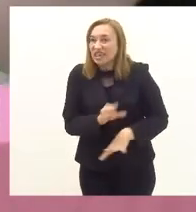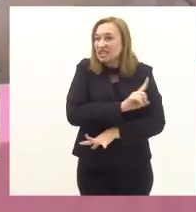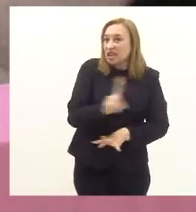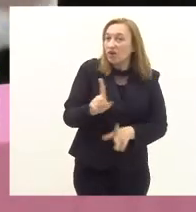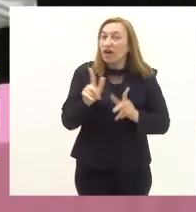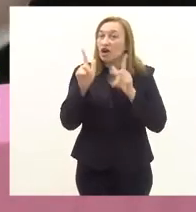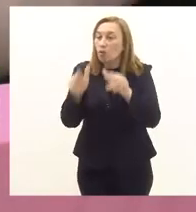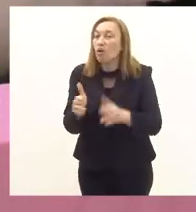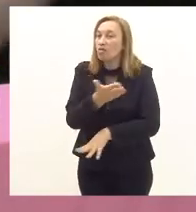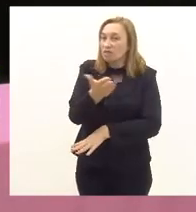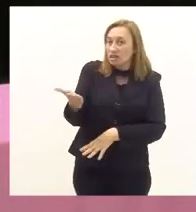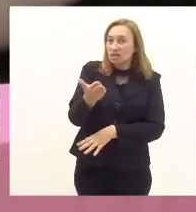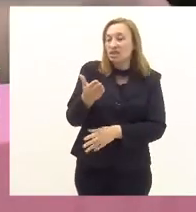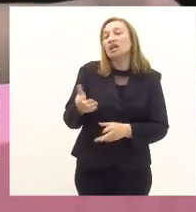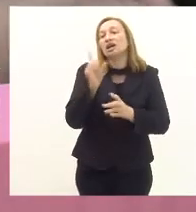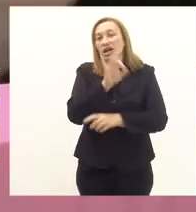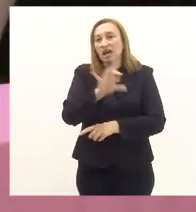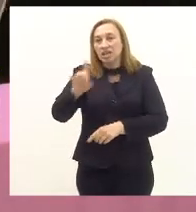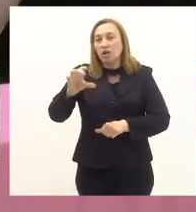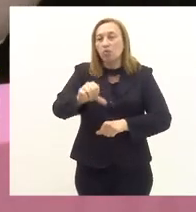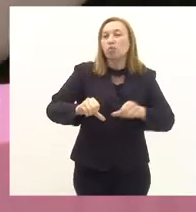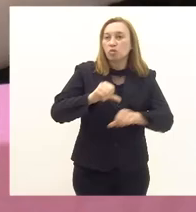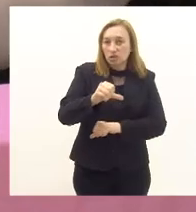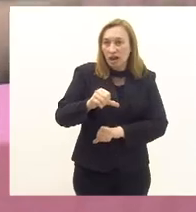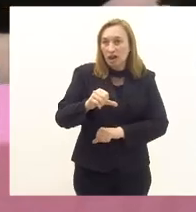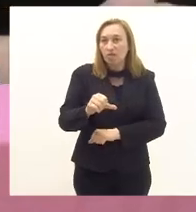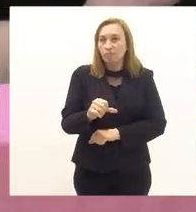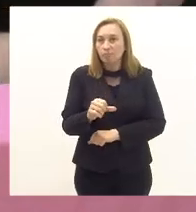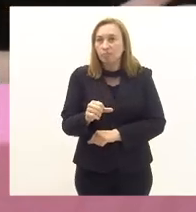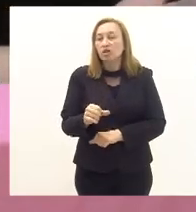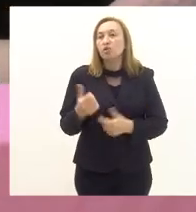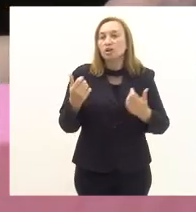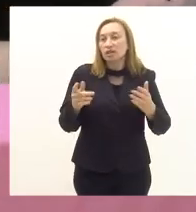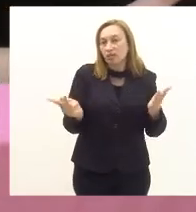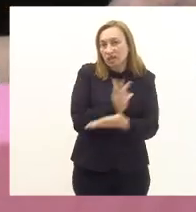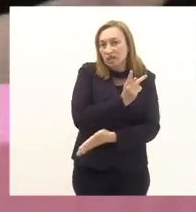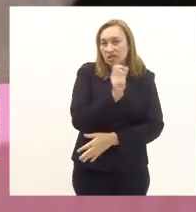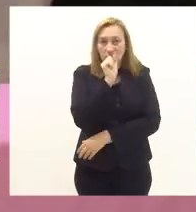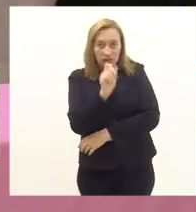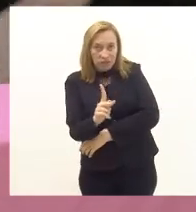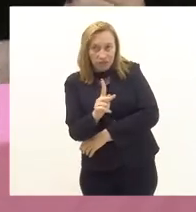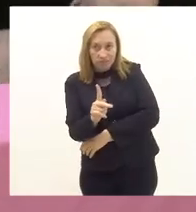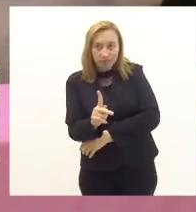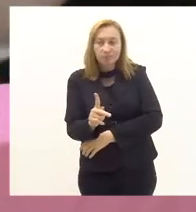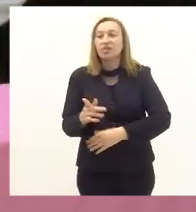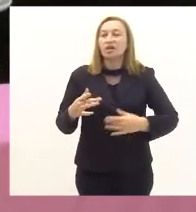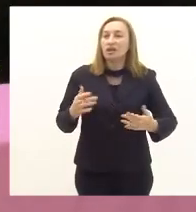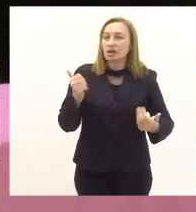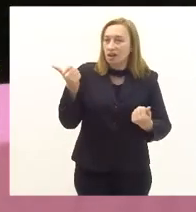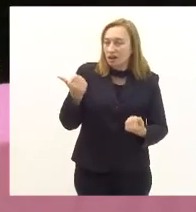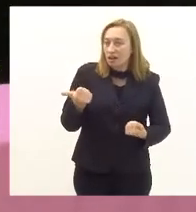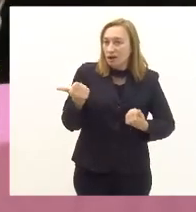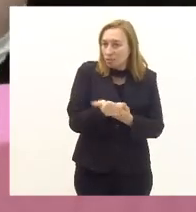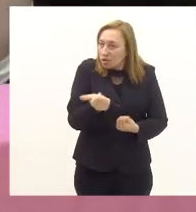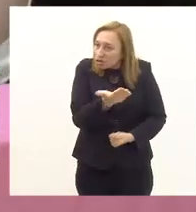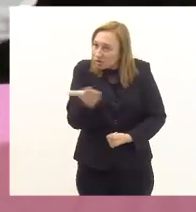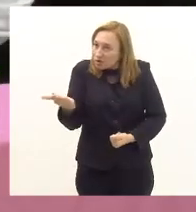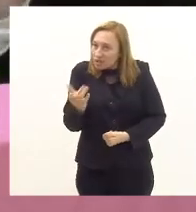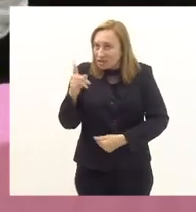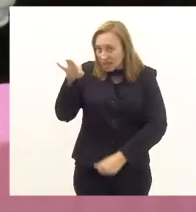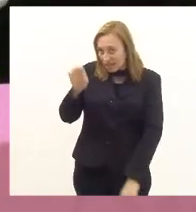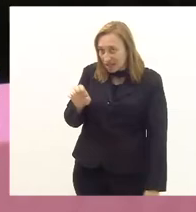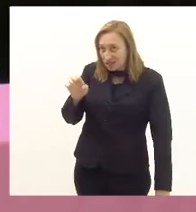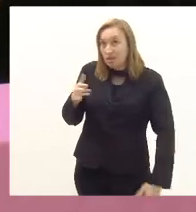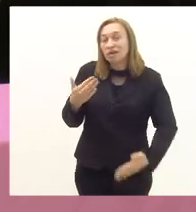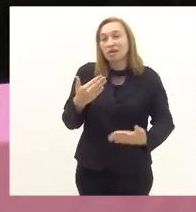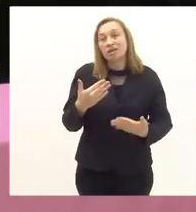iguais a vocês, e cabe a cada um de nós mudar o que está acontecendo. Tá? Então, eu conto com vocês e conto com vocês na DECRAD. E,